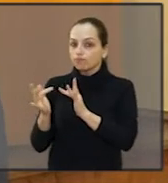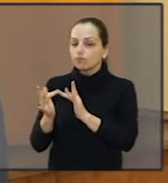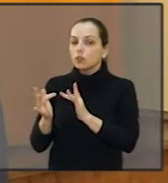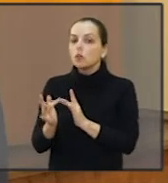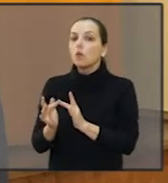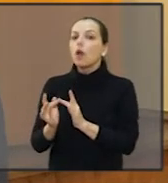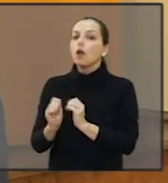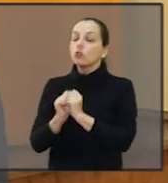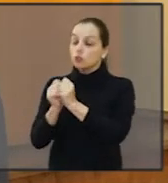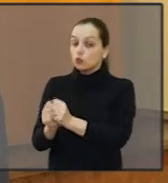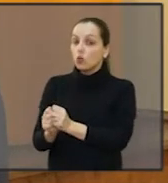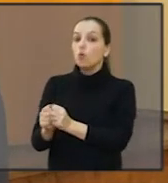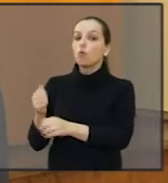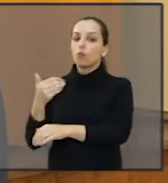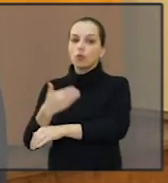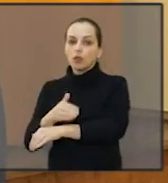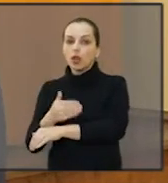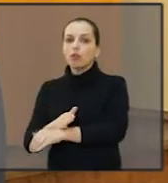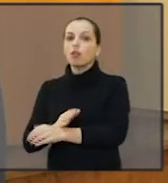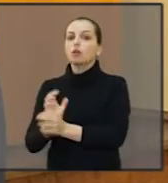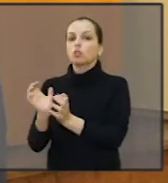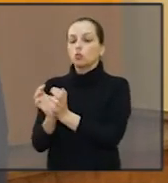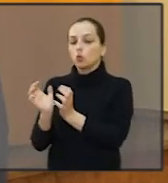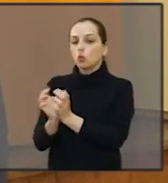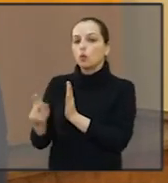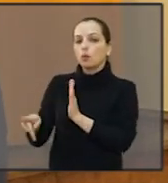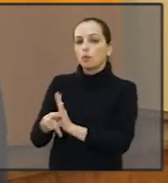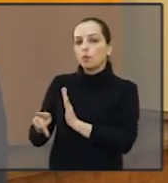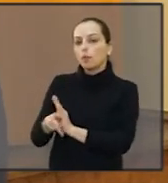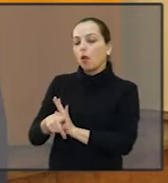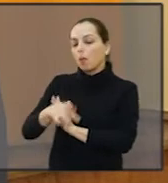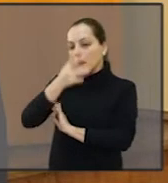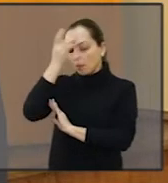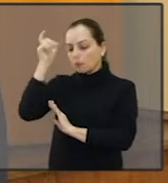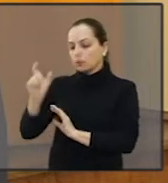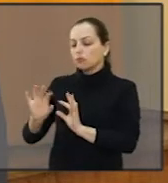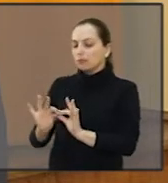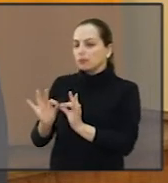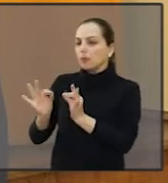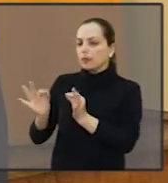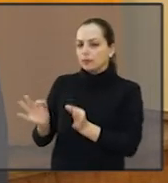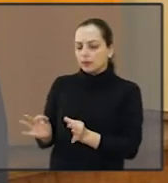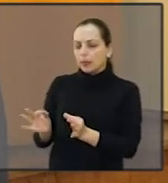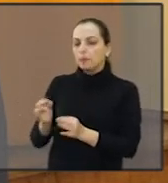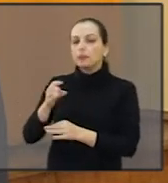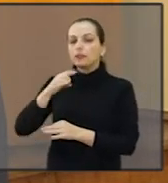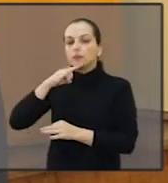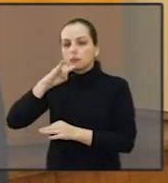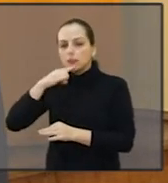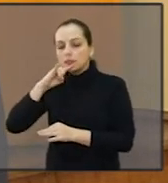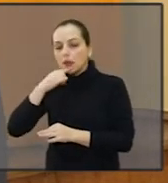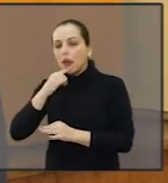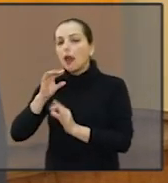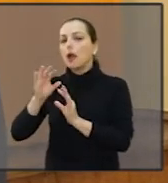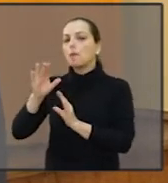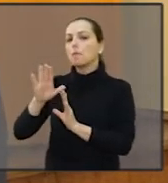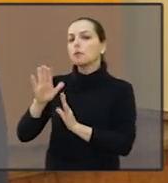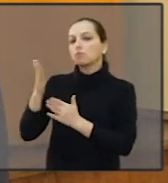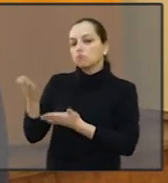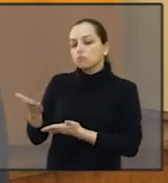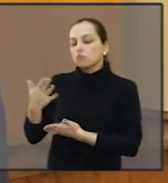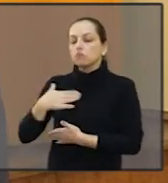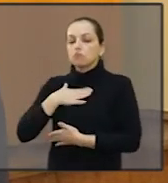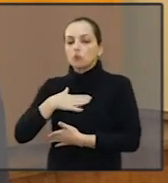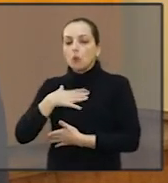10 anos juntas, né? A Paula é uma pessoa muito simples também. Tem uma cara de gente boa, ela. Lá de Piracicaba, gosto muito